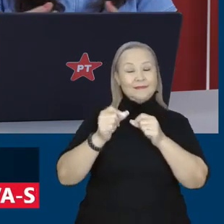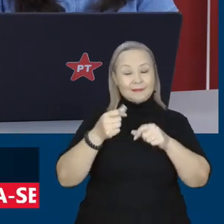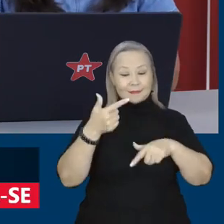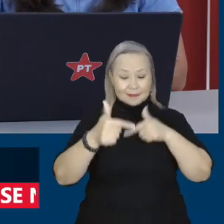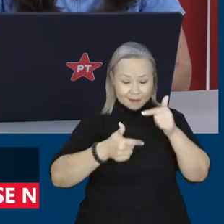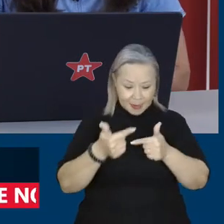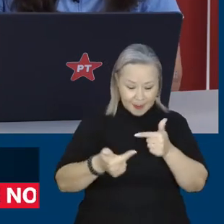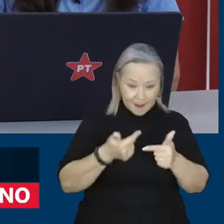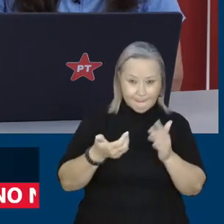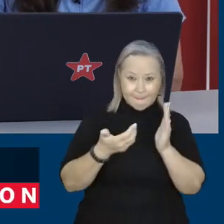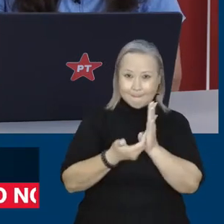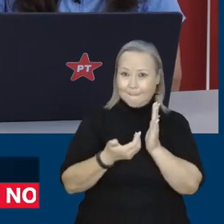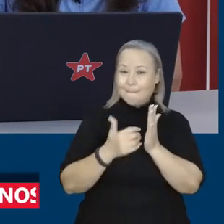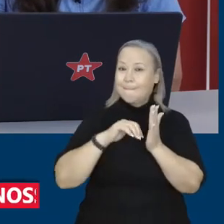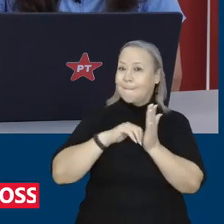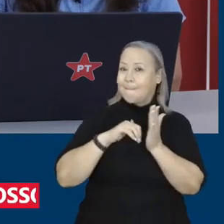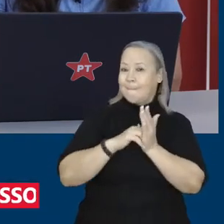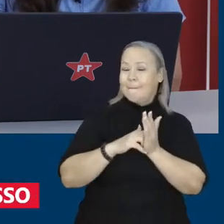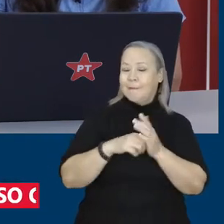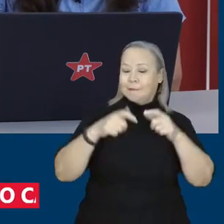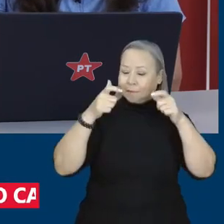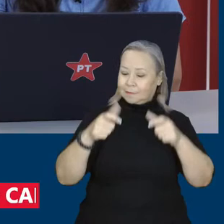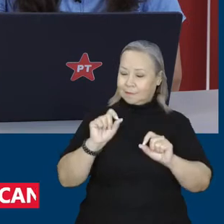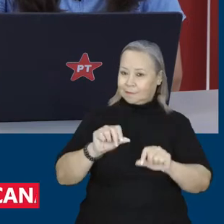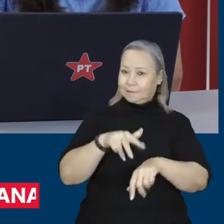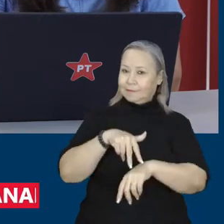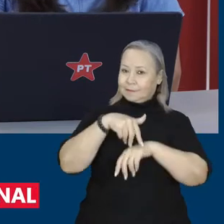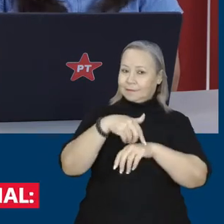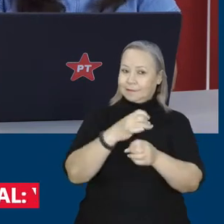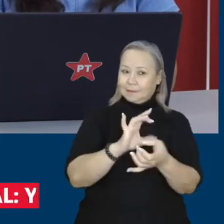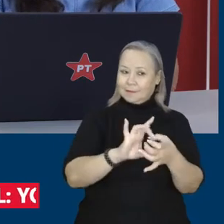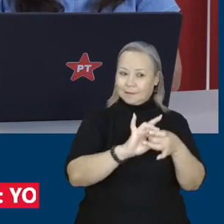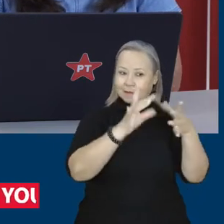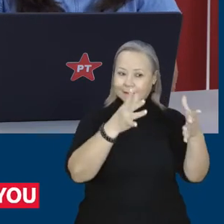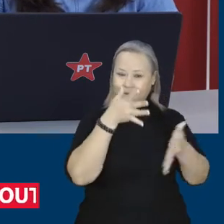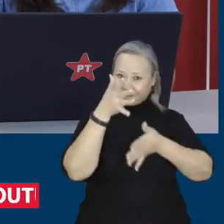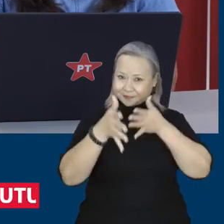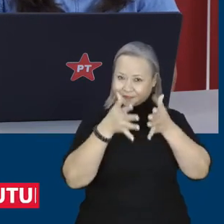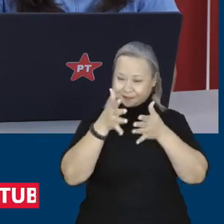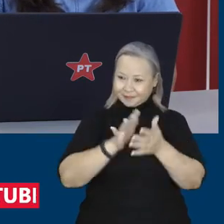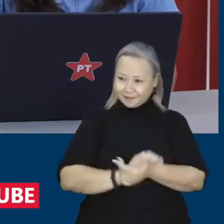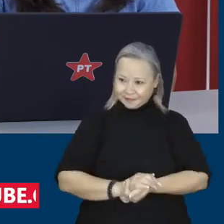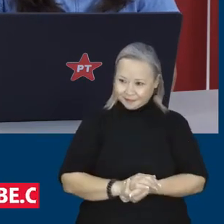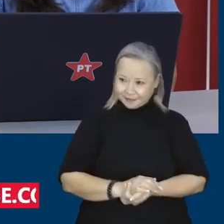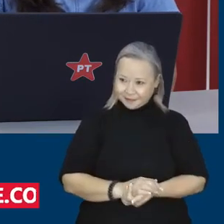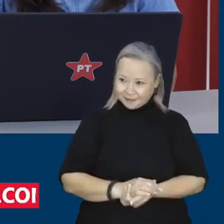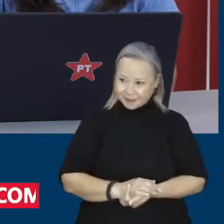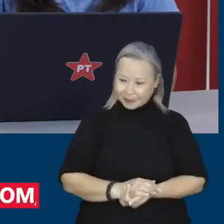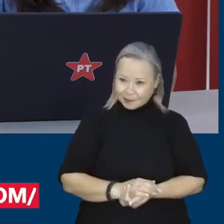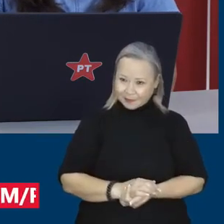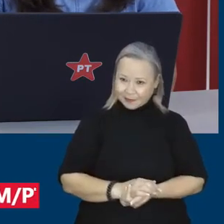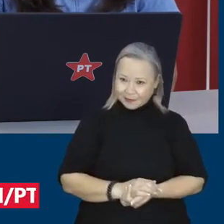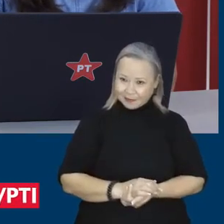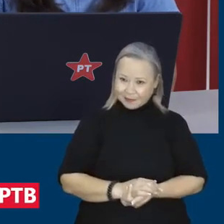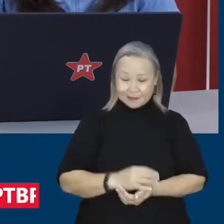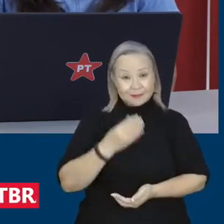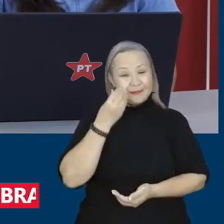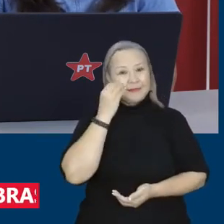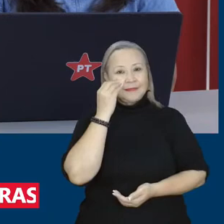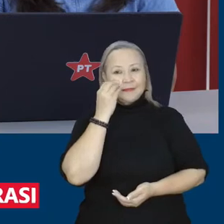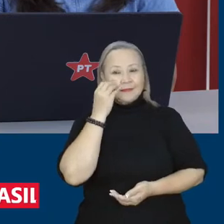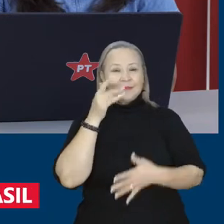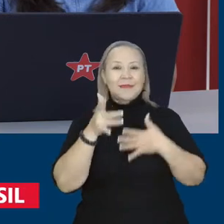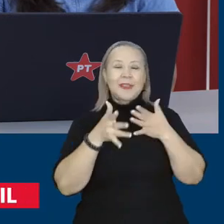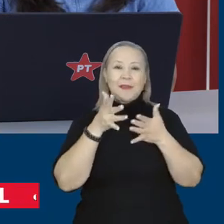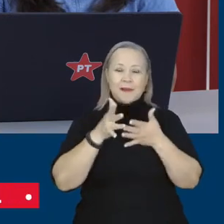e esse espaço aqui segue a disposição também da nossa bancada sempre que for necessário Amanda permita que